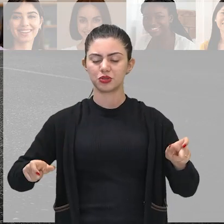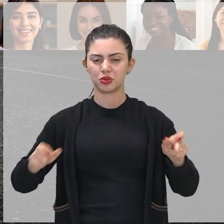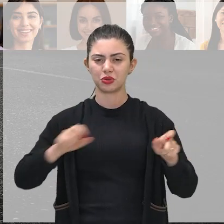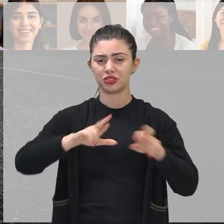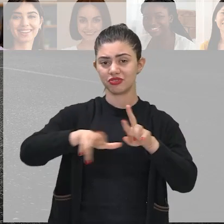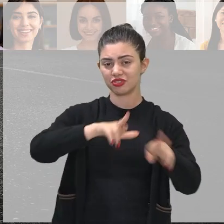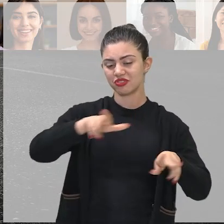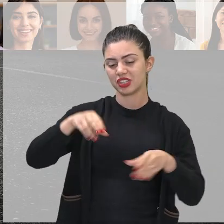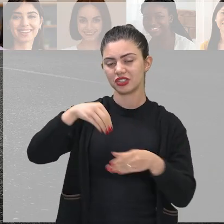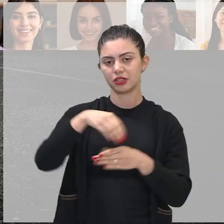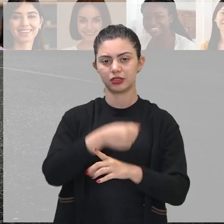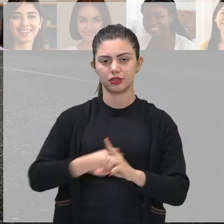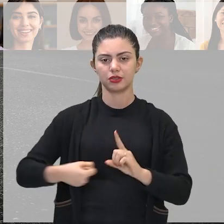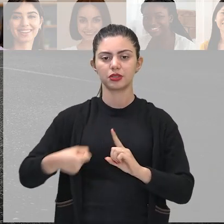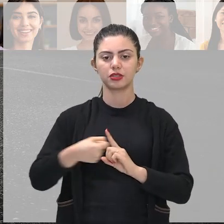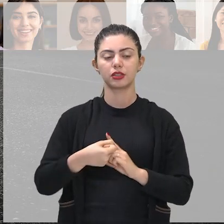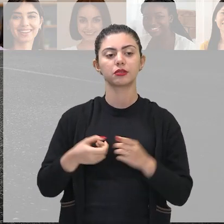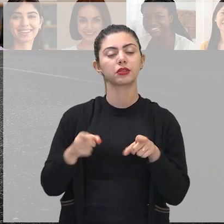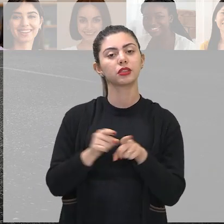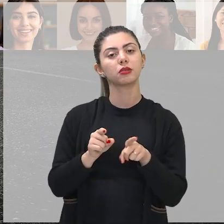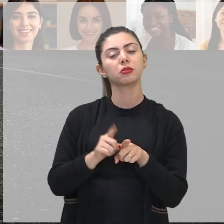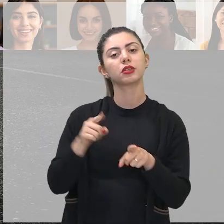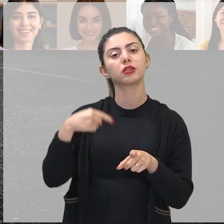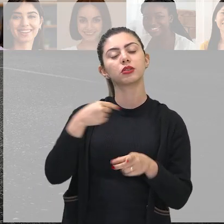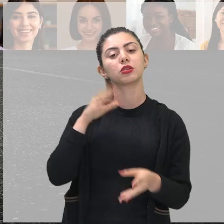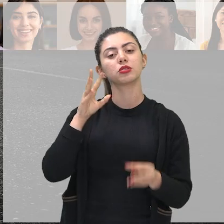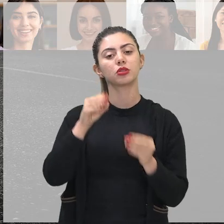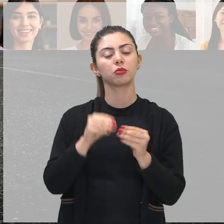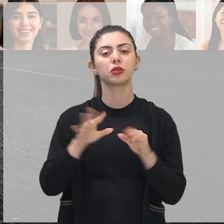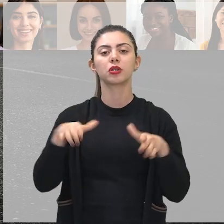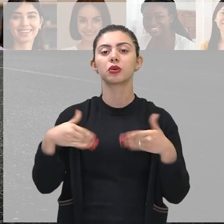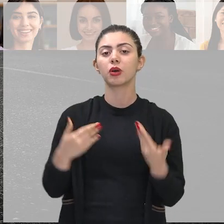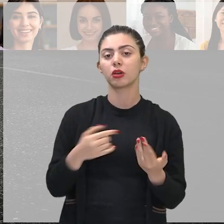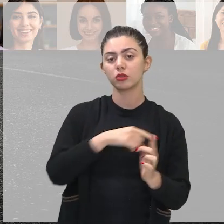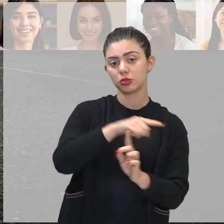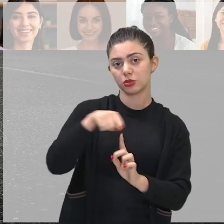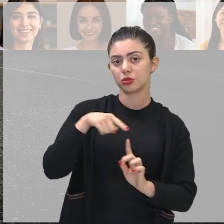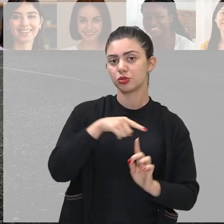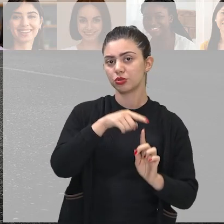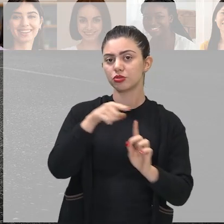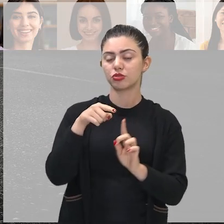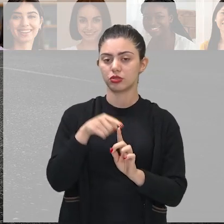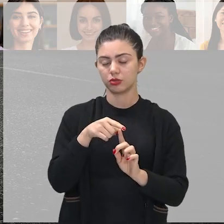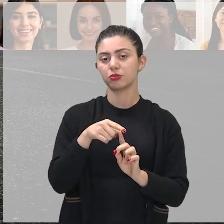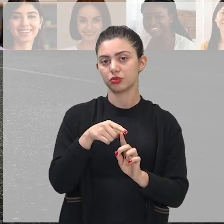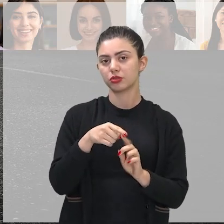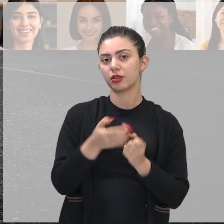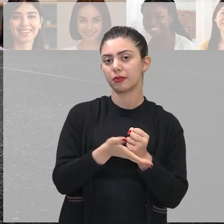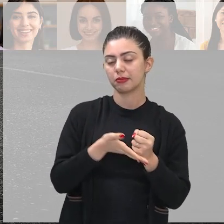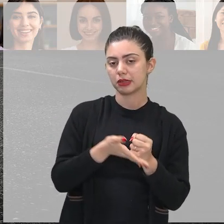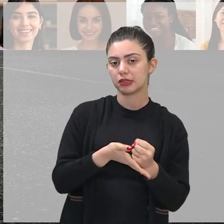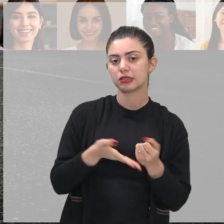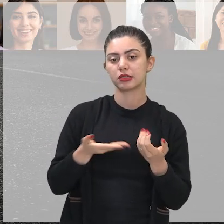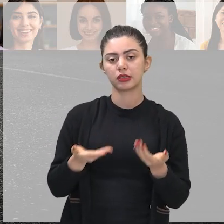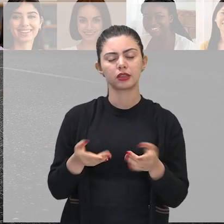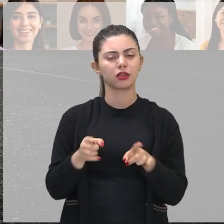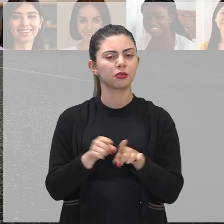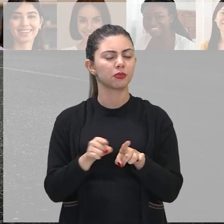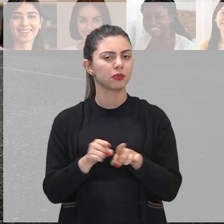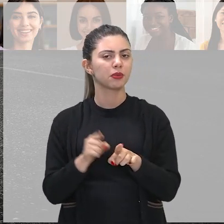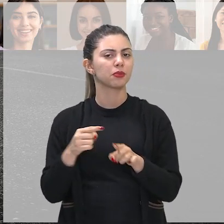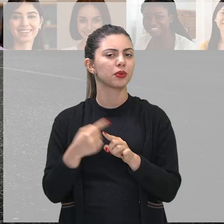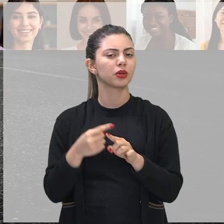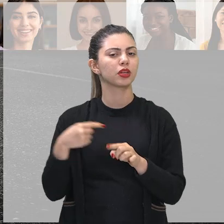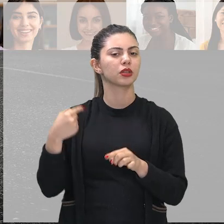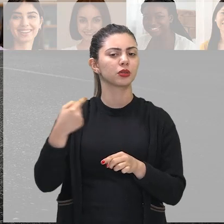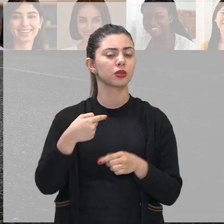sociedade. E também entendermos quais são os fundamentos disso e por que nós devemos, de certa